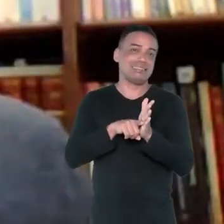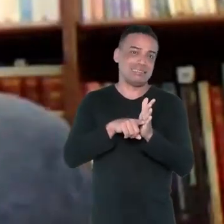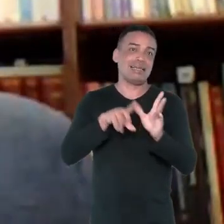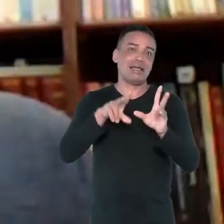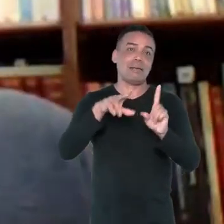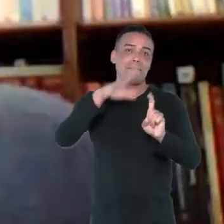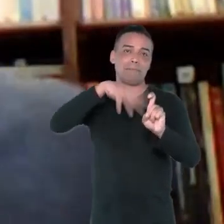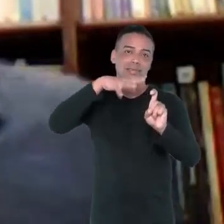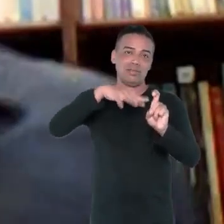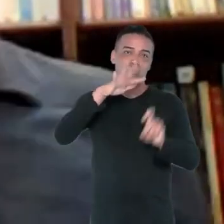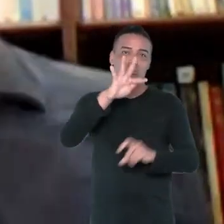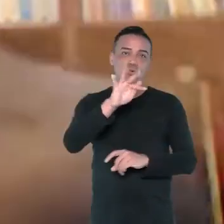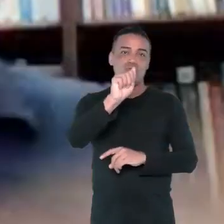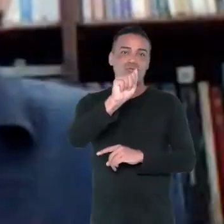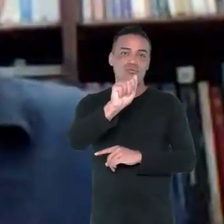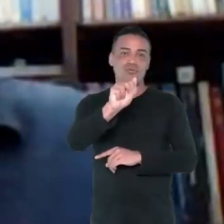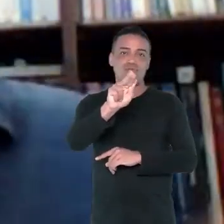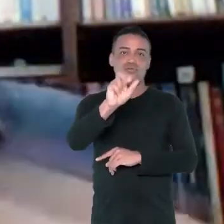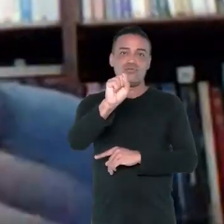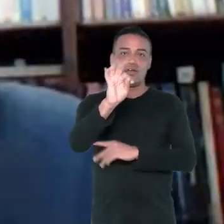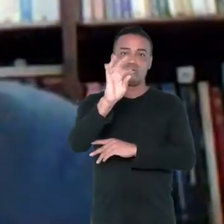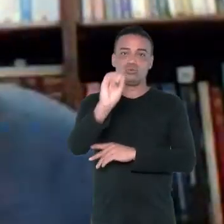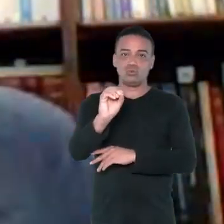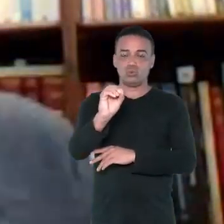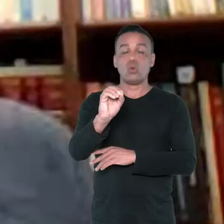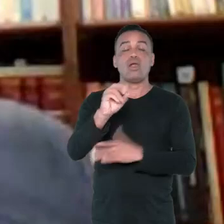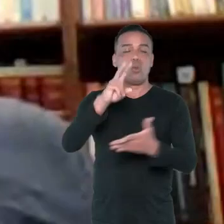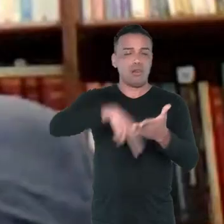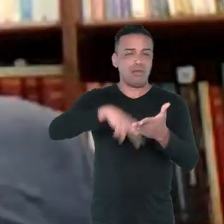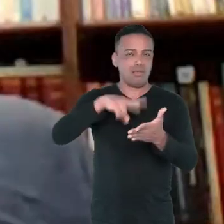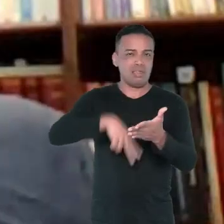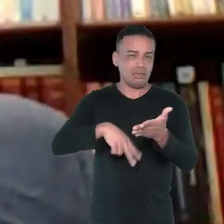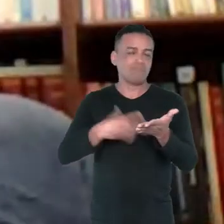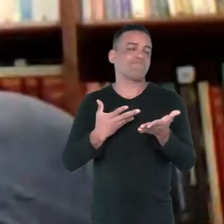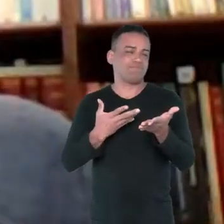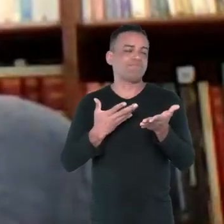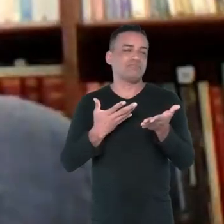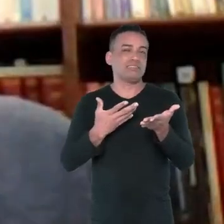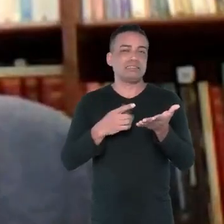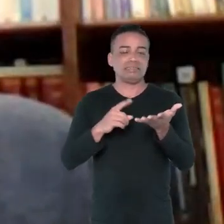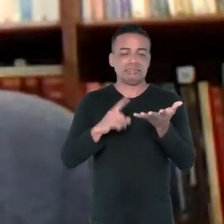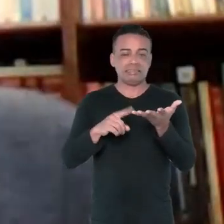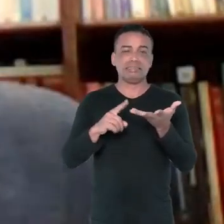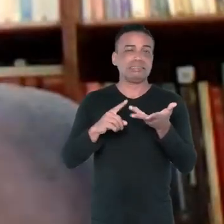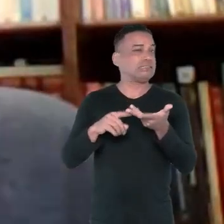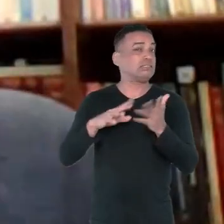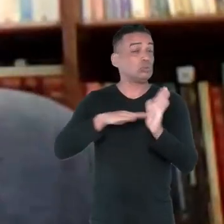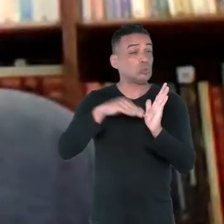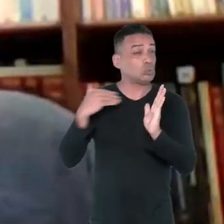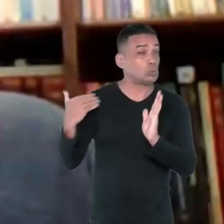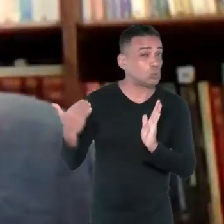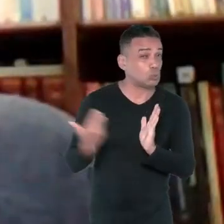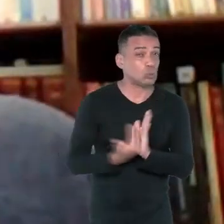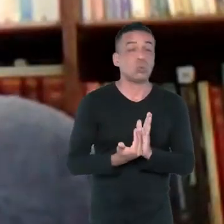sobre o mito Fausto. Então, eu procurei ler praticamente